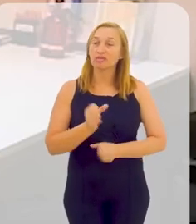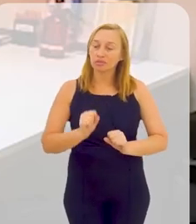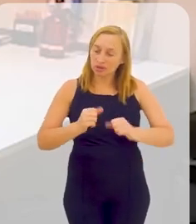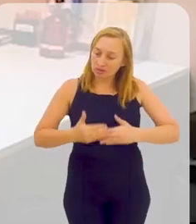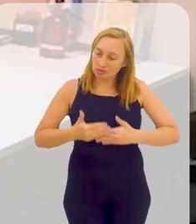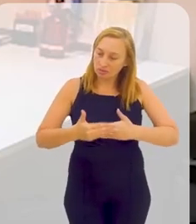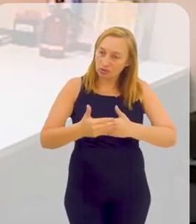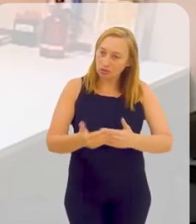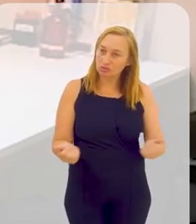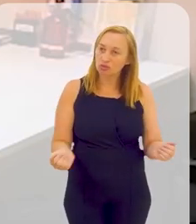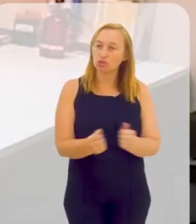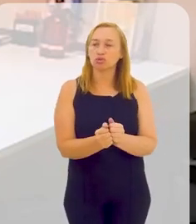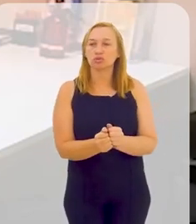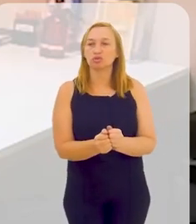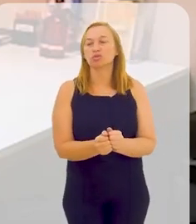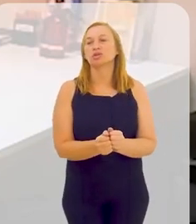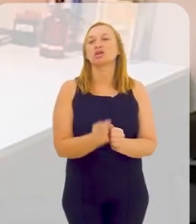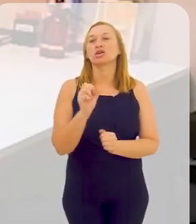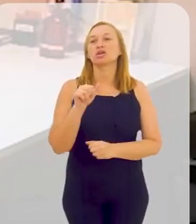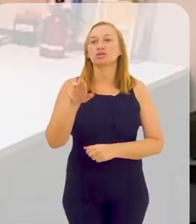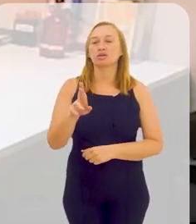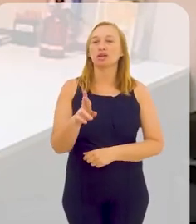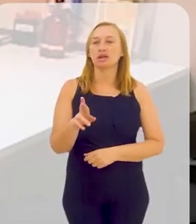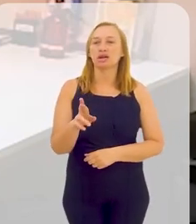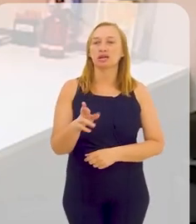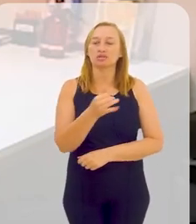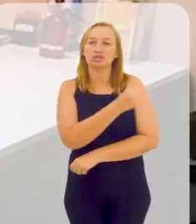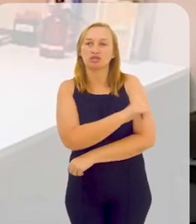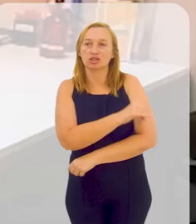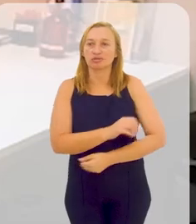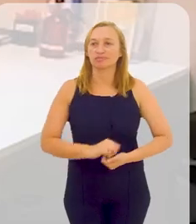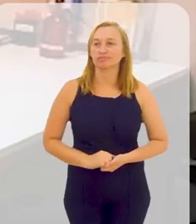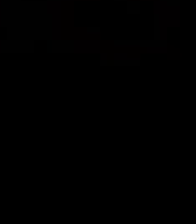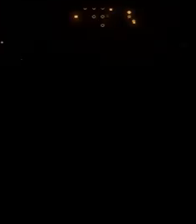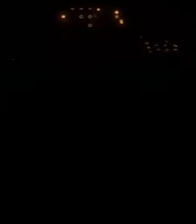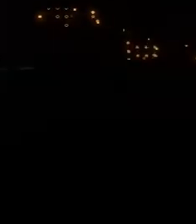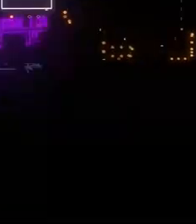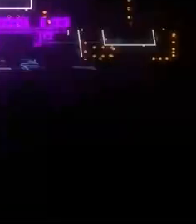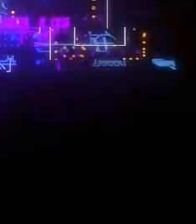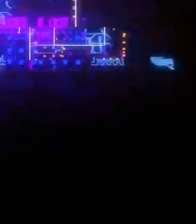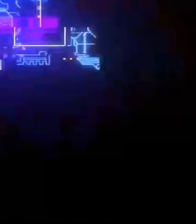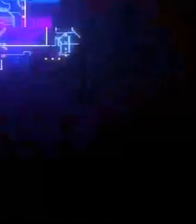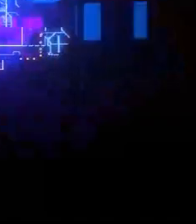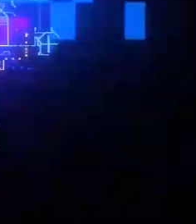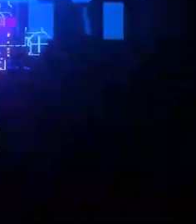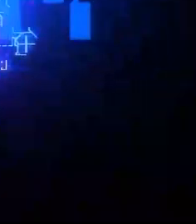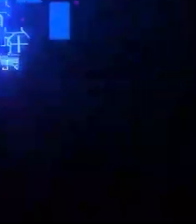e que a gente possa continuar trabalhando pelo avanço da solar fotovoltaica no Rio de Janeiro